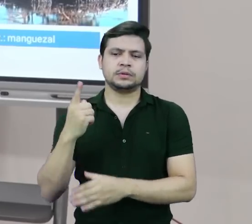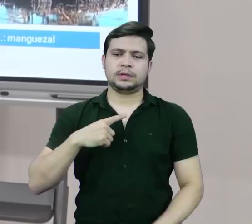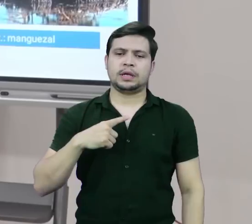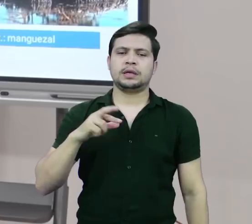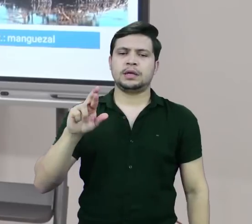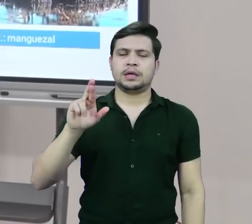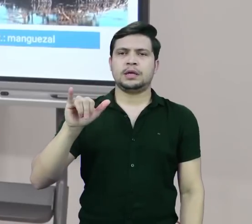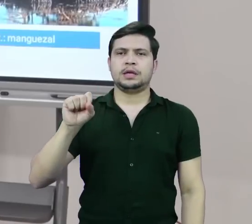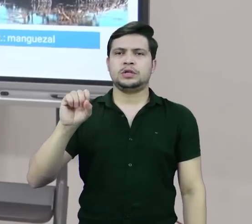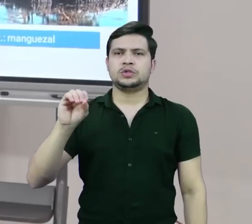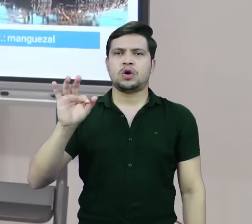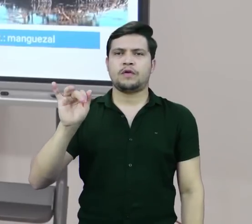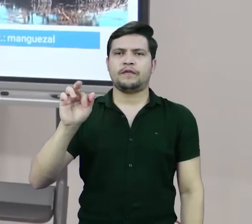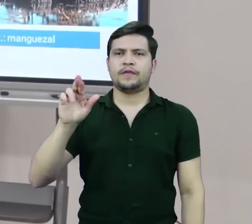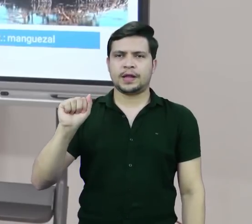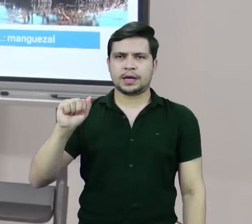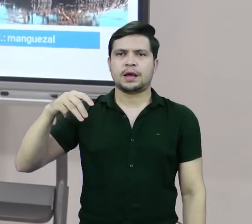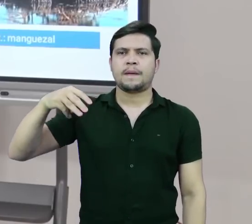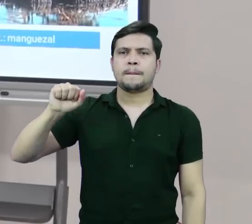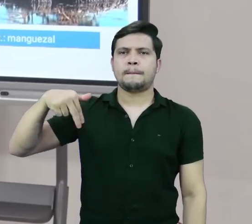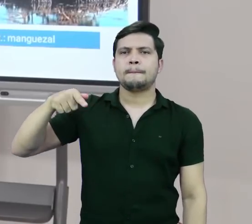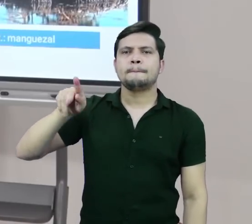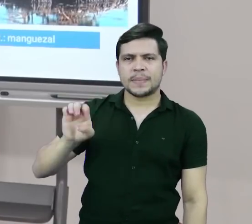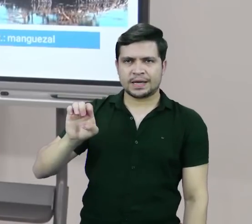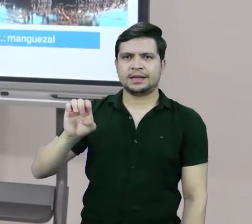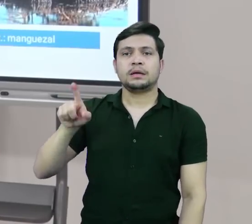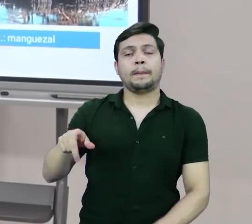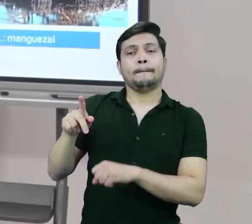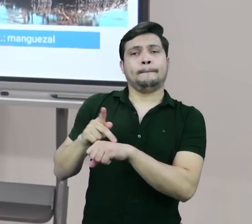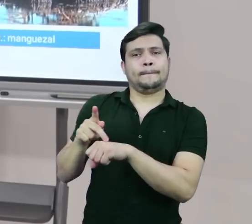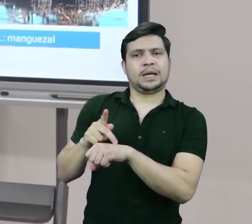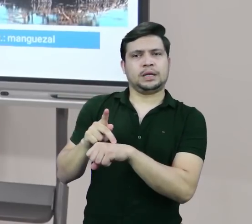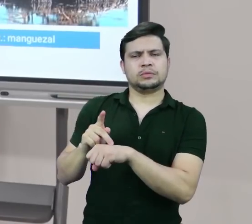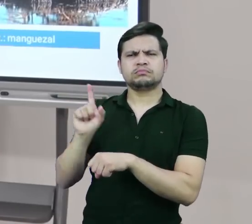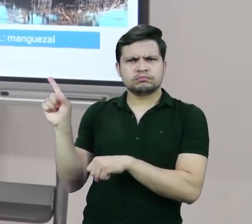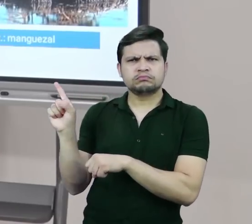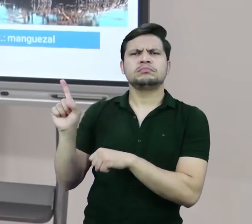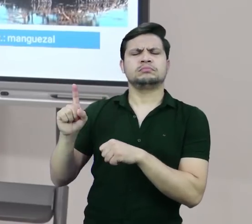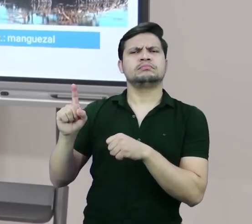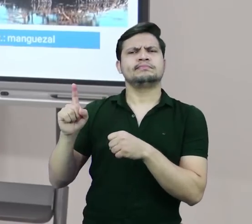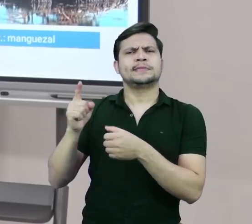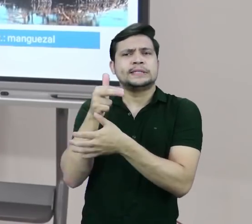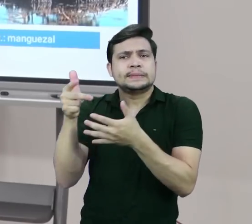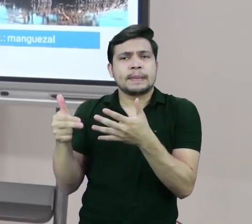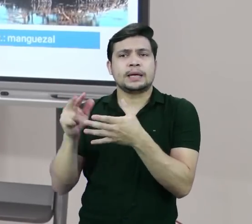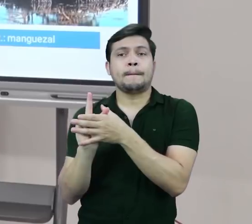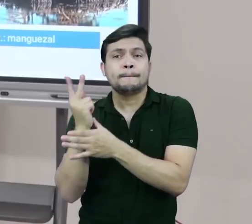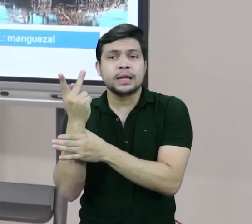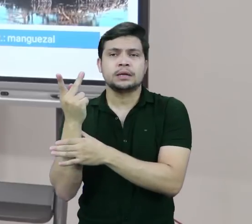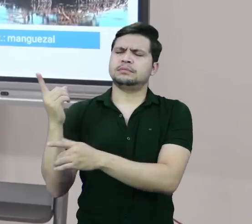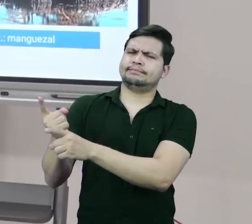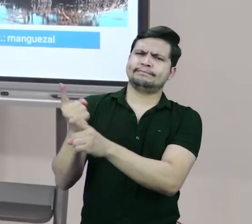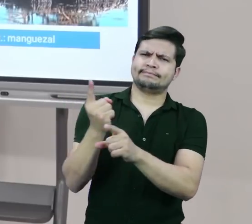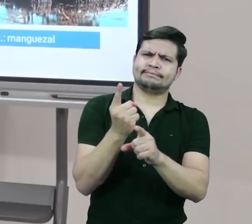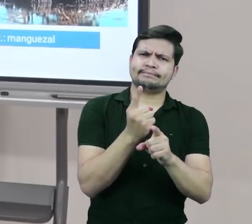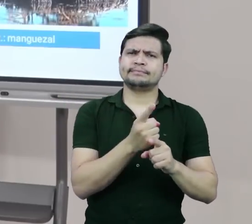exemplo, a Rhizophora mangue, né? O mangue preto, é uma espécie de planta muito encontrada no ambiente de manguezal, né? Então essa espécie